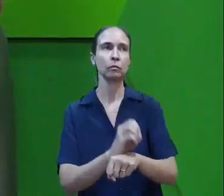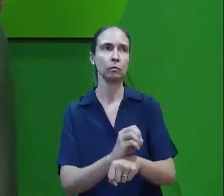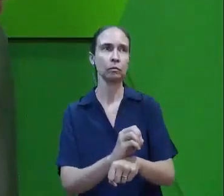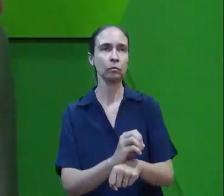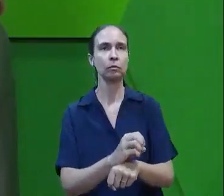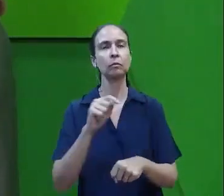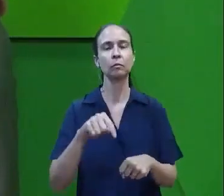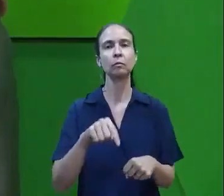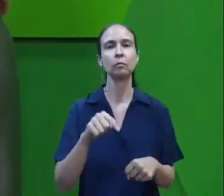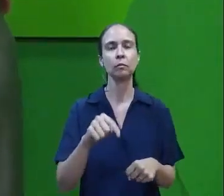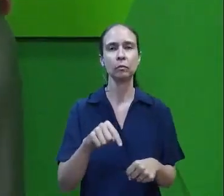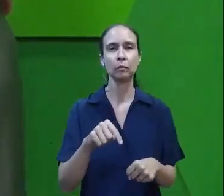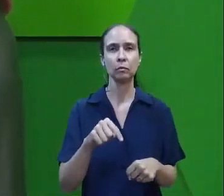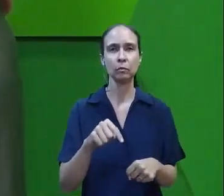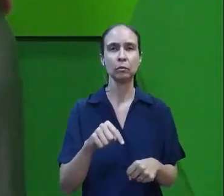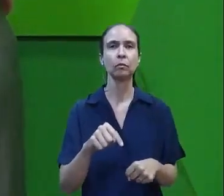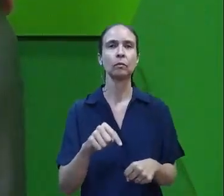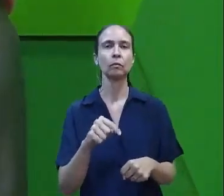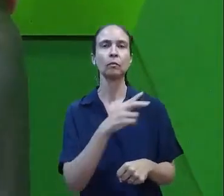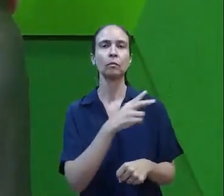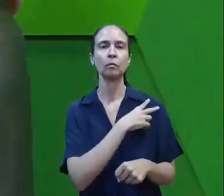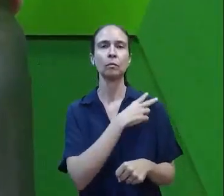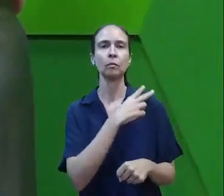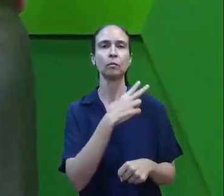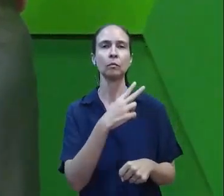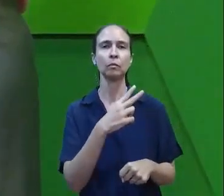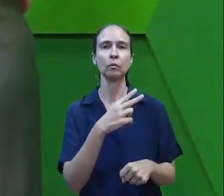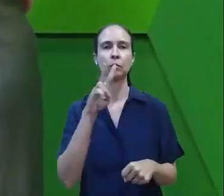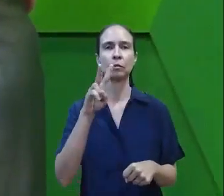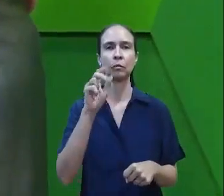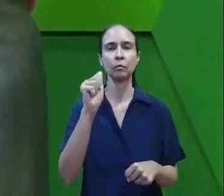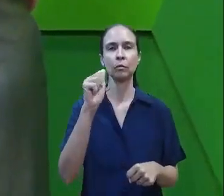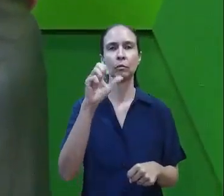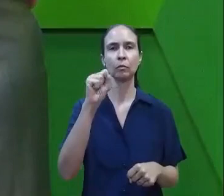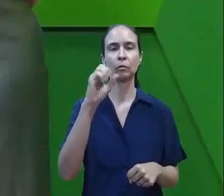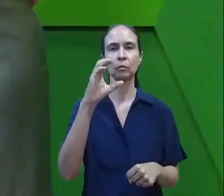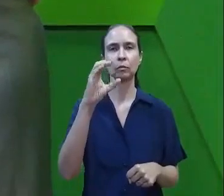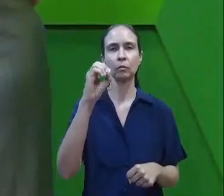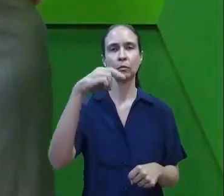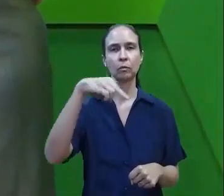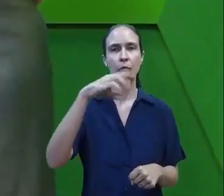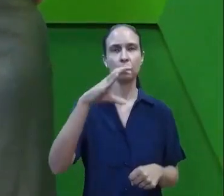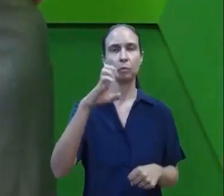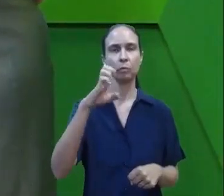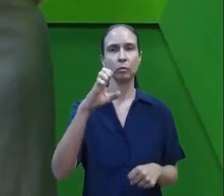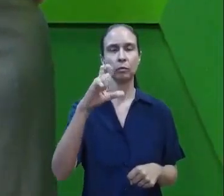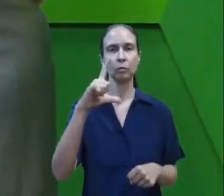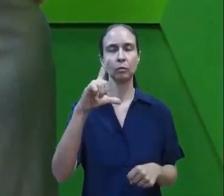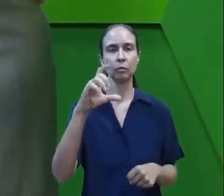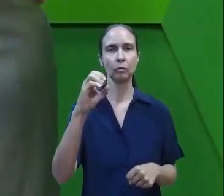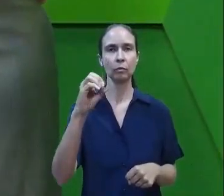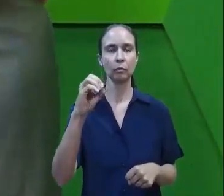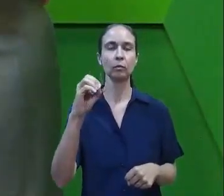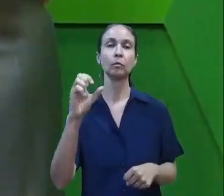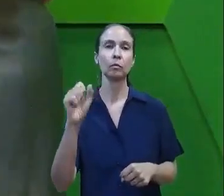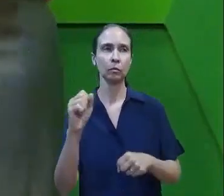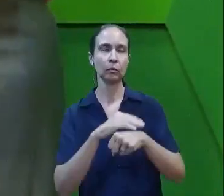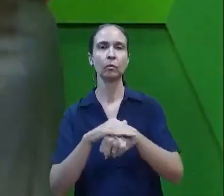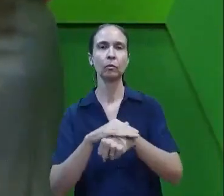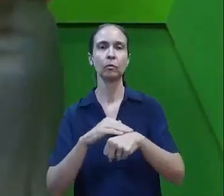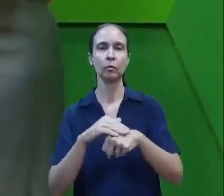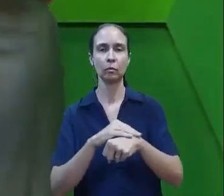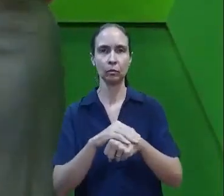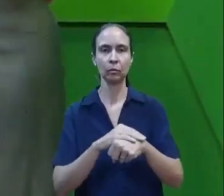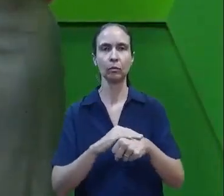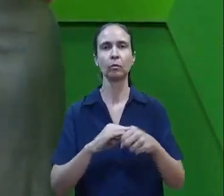e diretor da Ceagro, e ele conversa online com o palestrante Aristóteles Pires de Matos, que é da